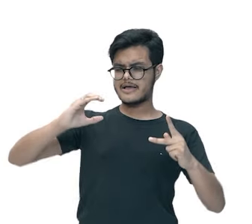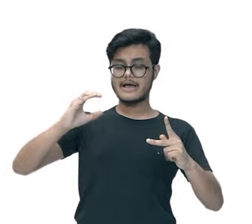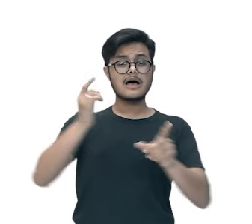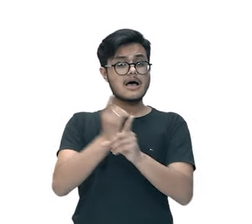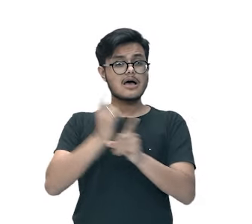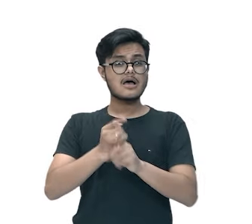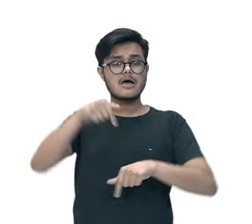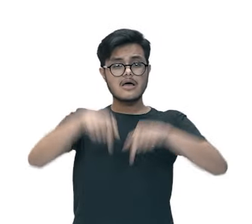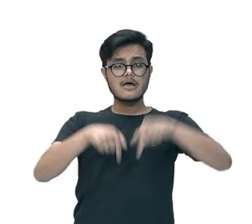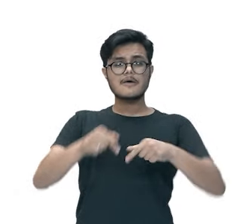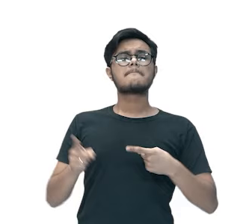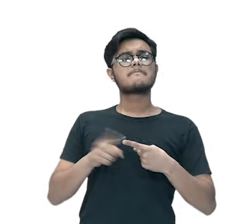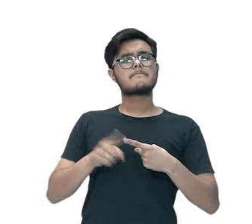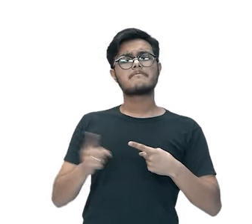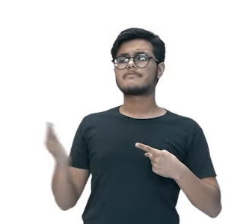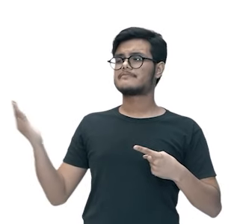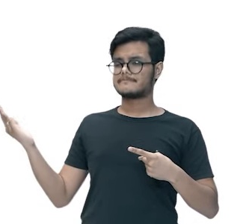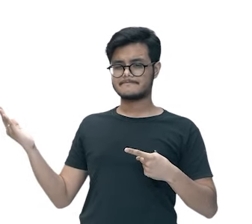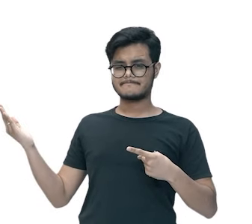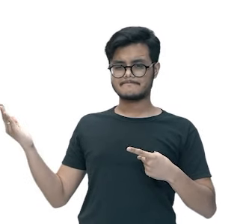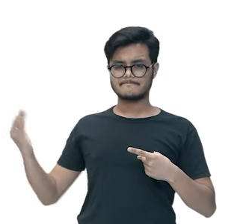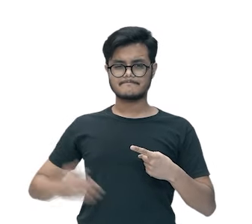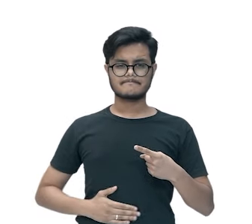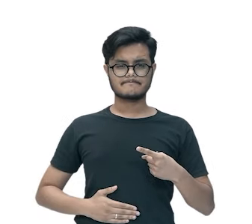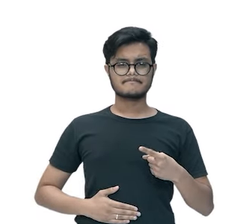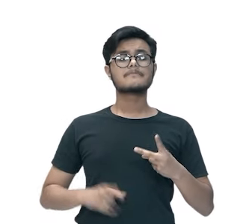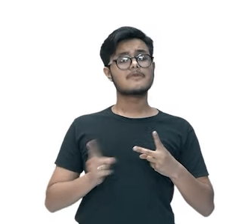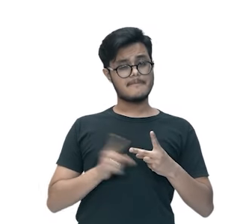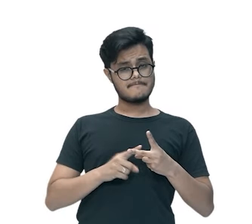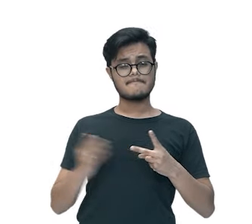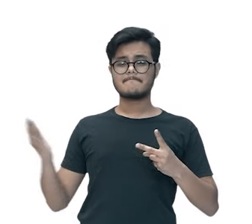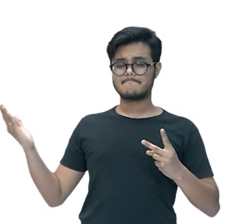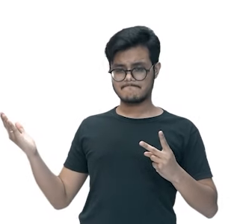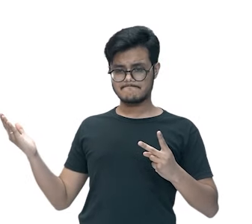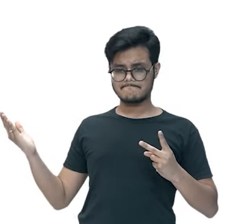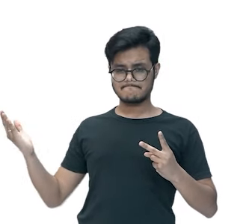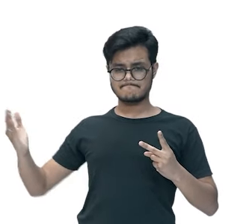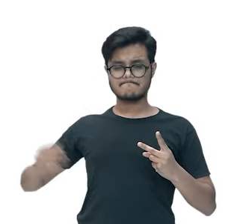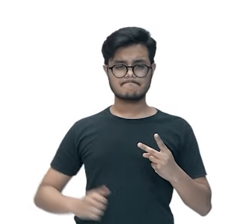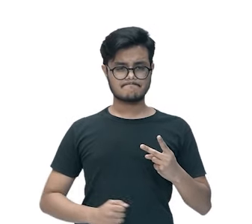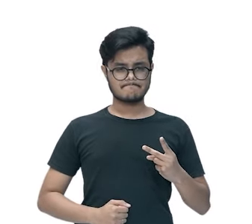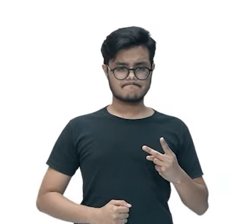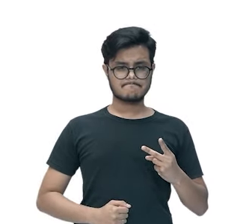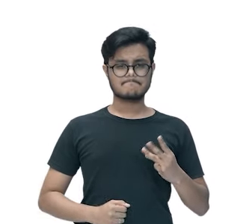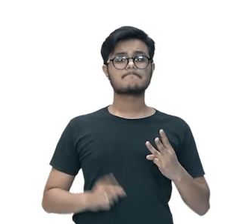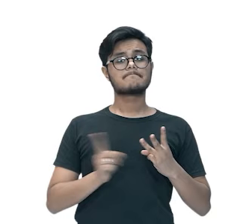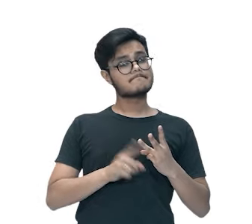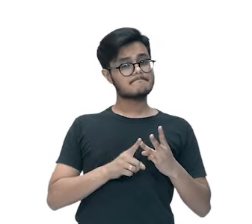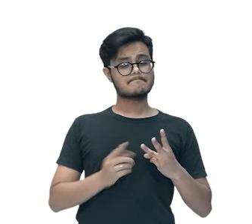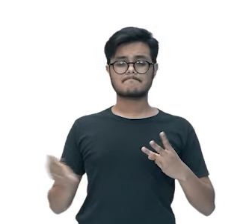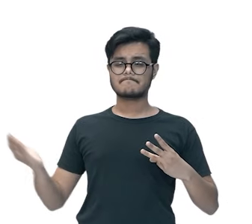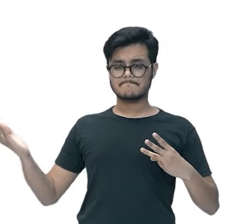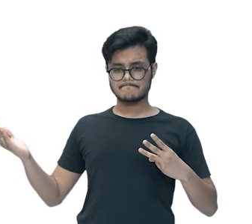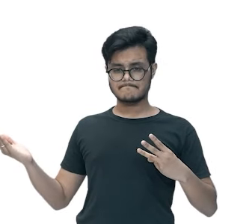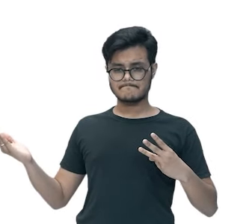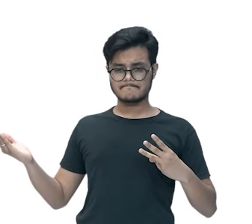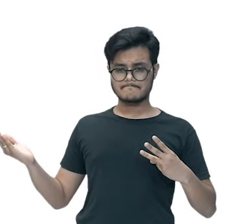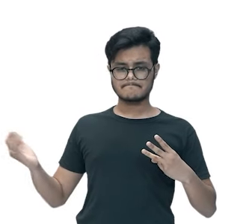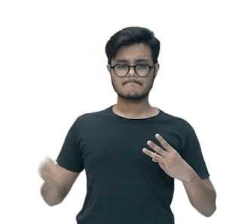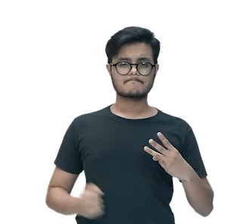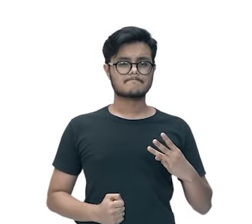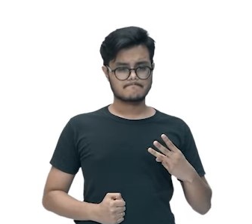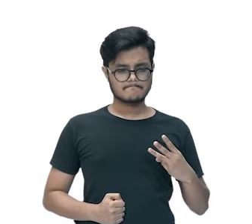são metano, CH4, butano, C4H10 e octano,